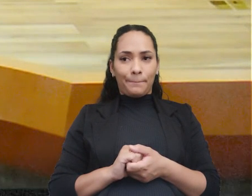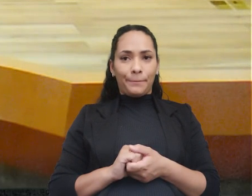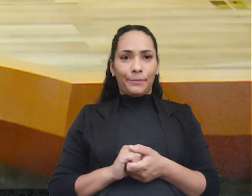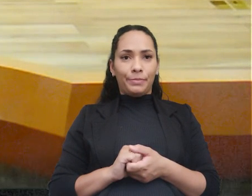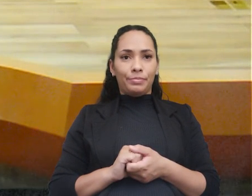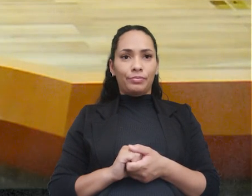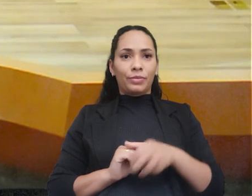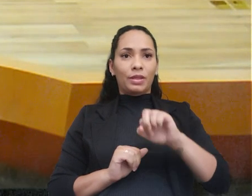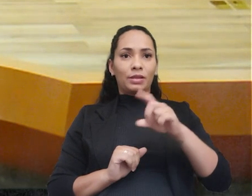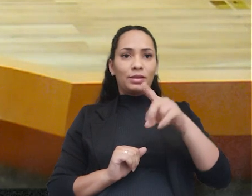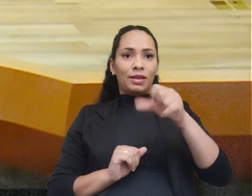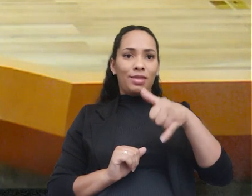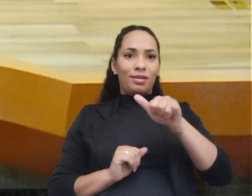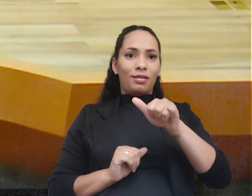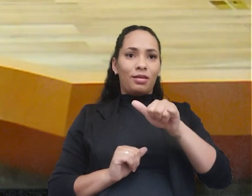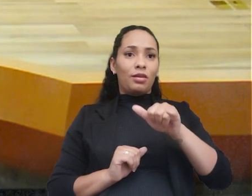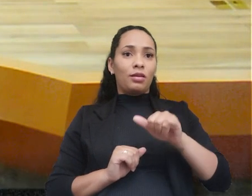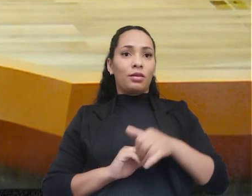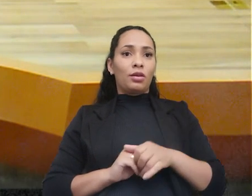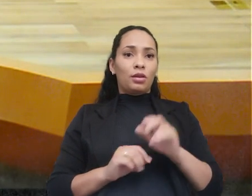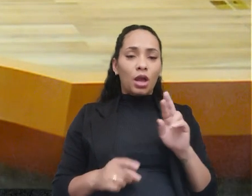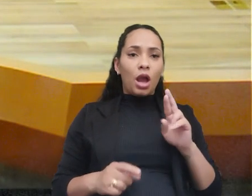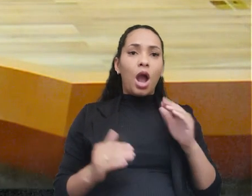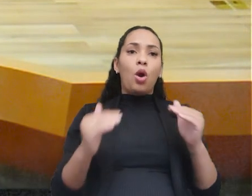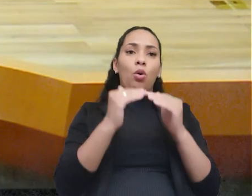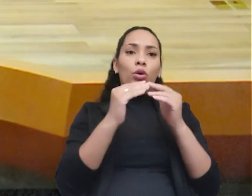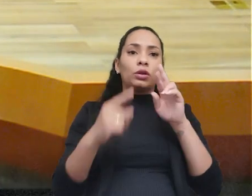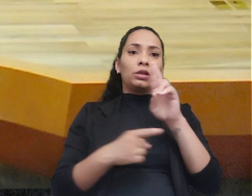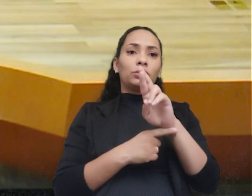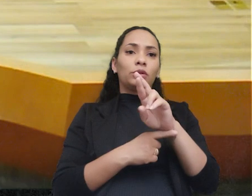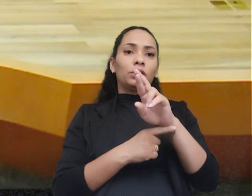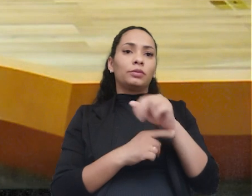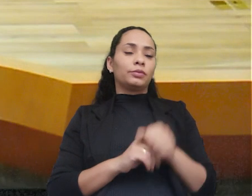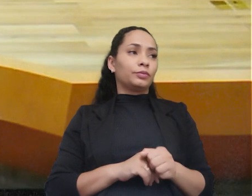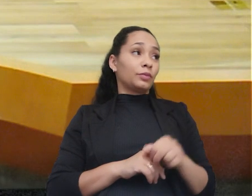Doutor Sidney. Acompanho, relator. Doutor Ricardo.